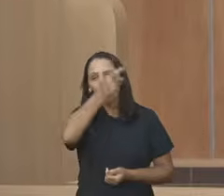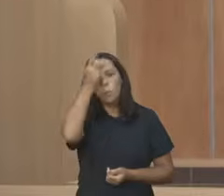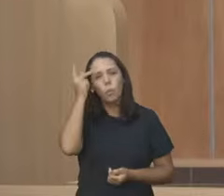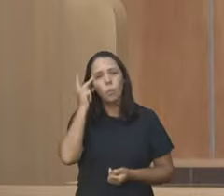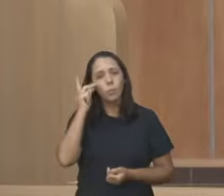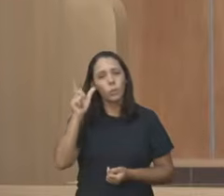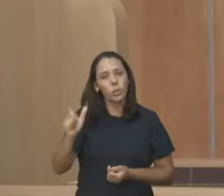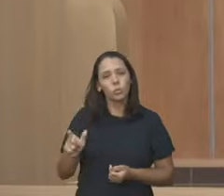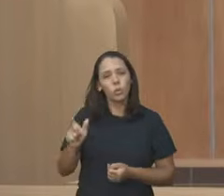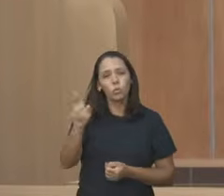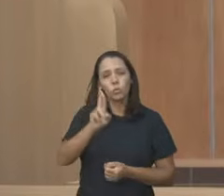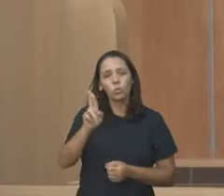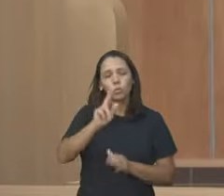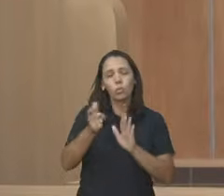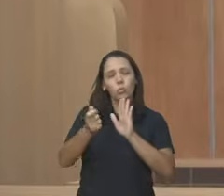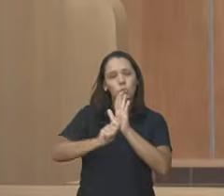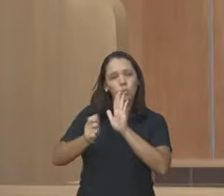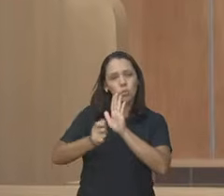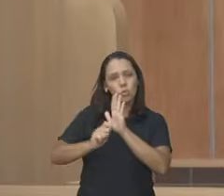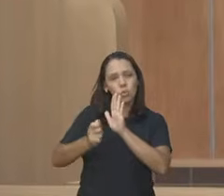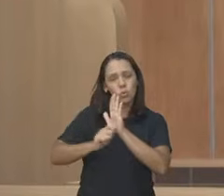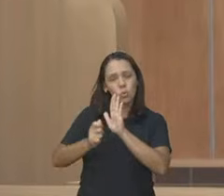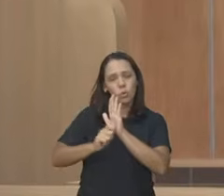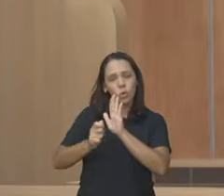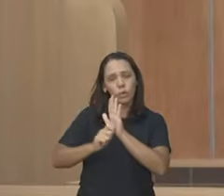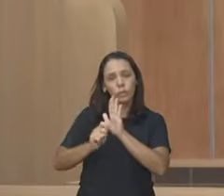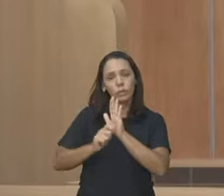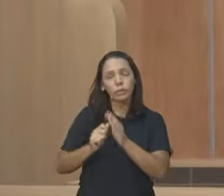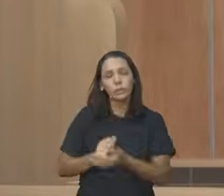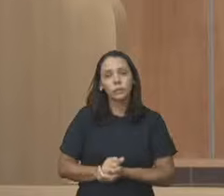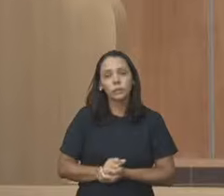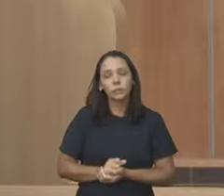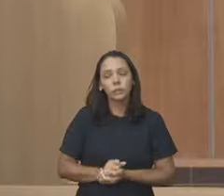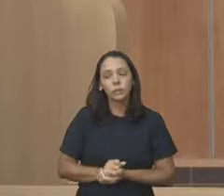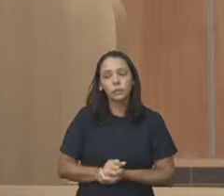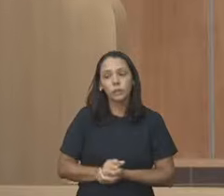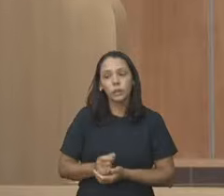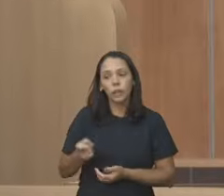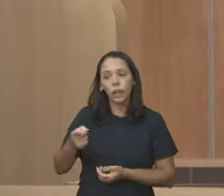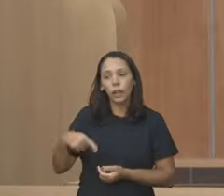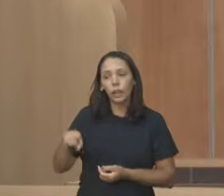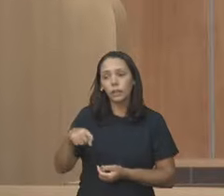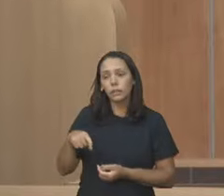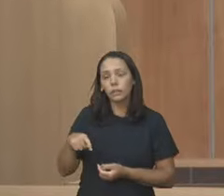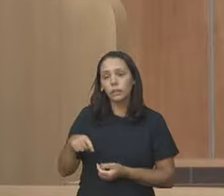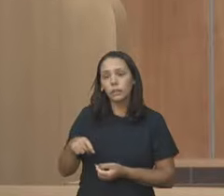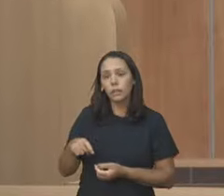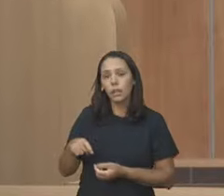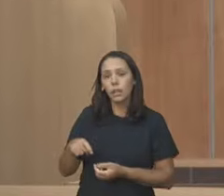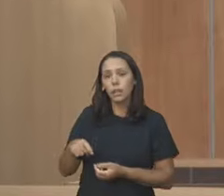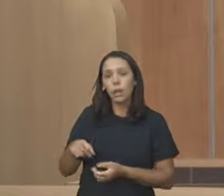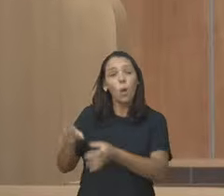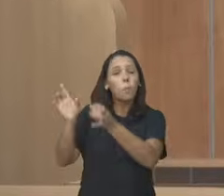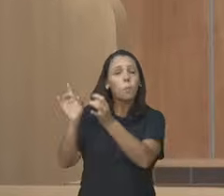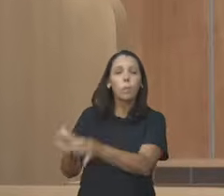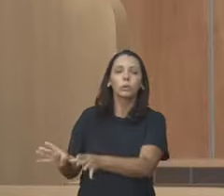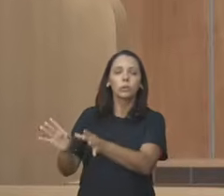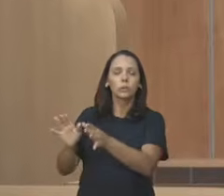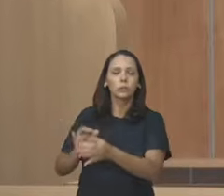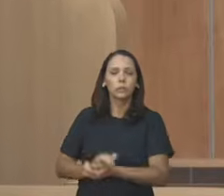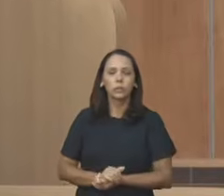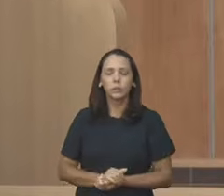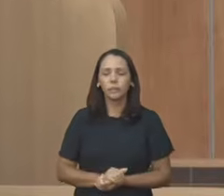de droga, um usuário de droga, então ele acabou sendo jogado para a rua,